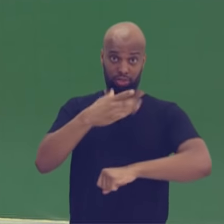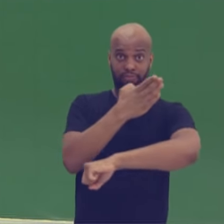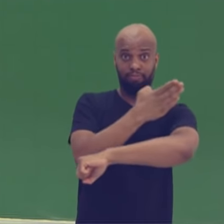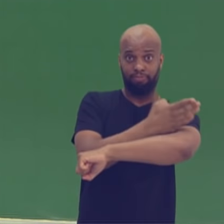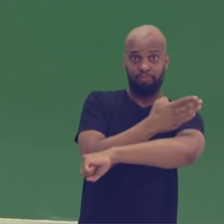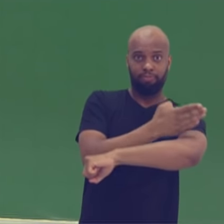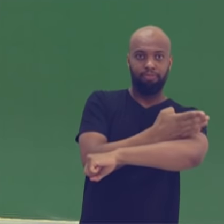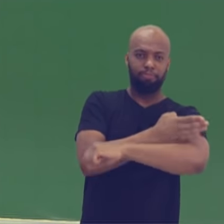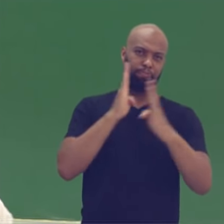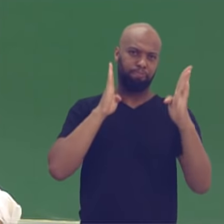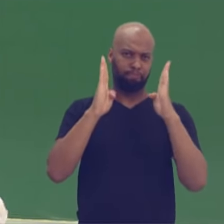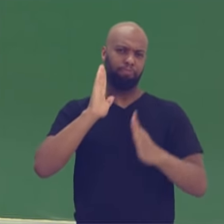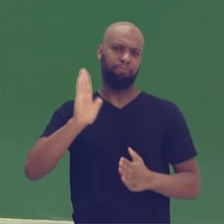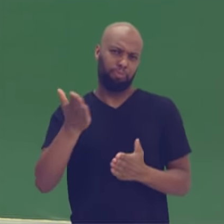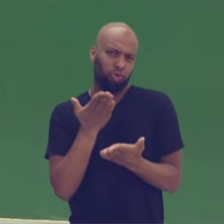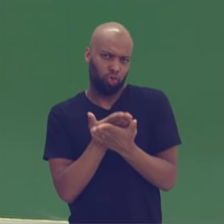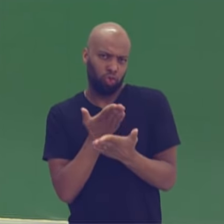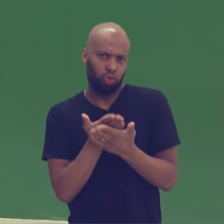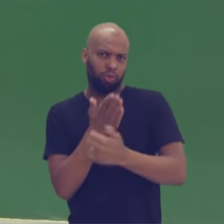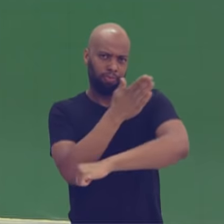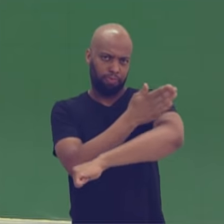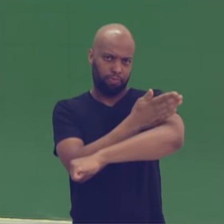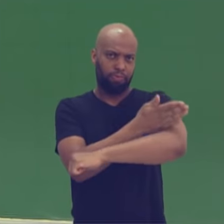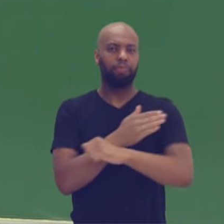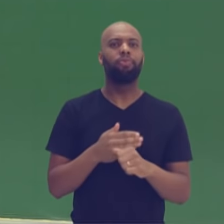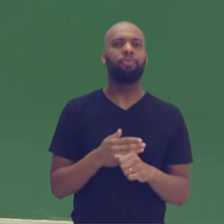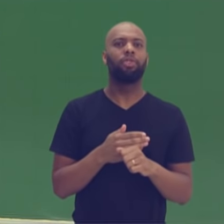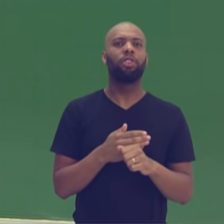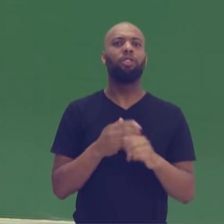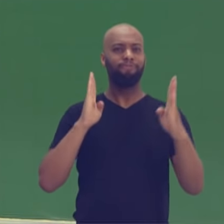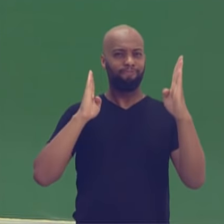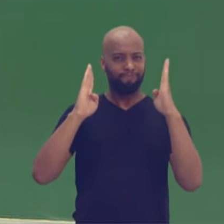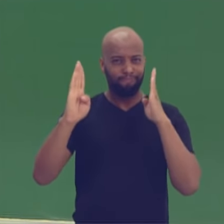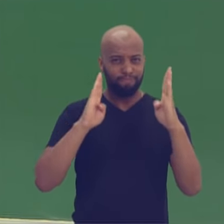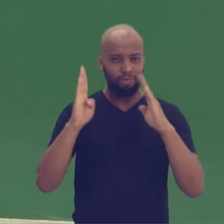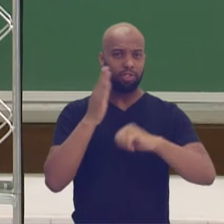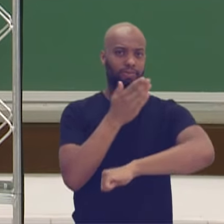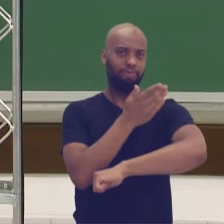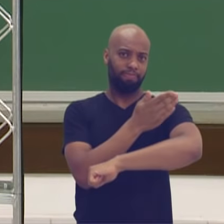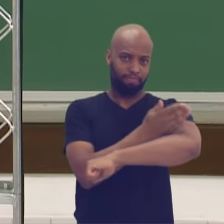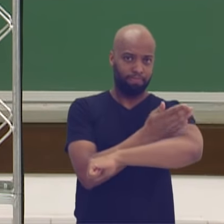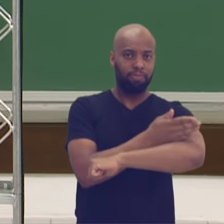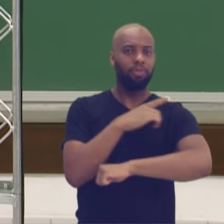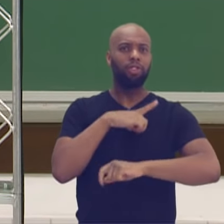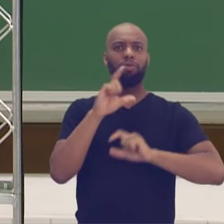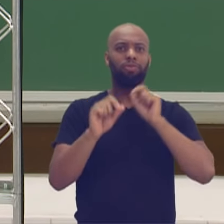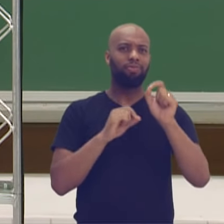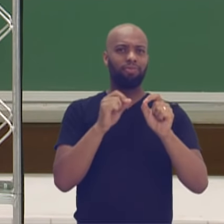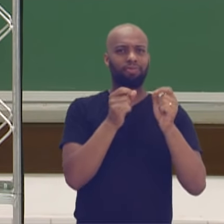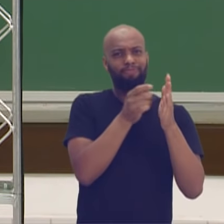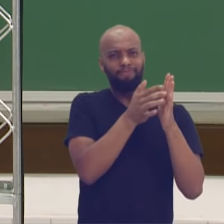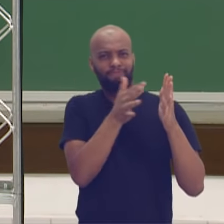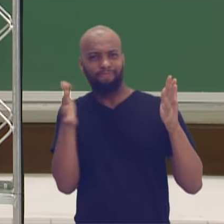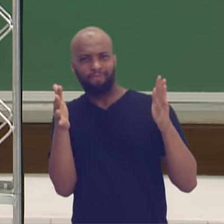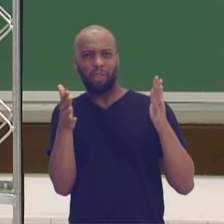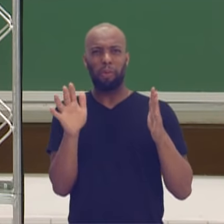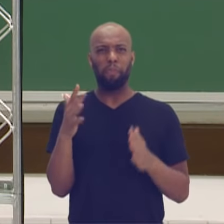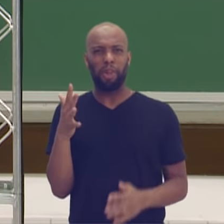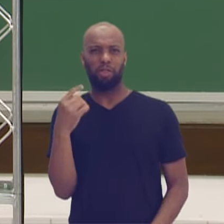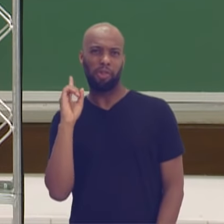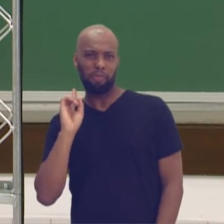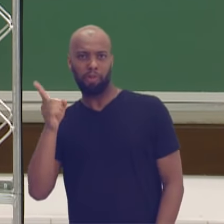Média, vocês já viram, já estudaram isso, e durante a Idade Média, ela durou cerca de 1000 anos.